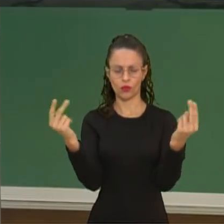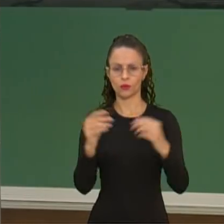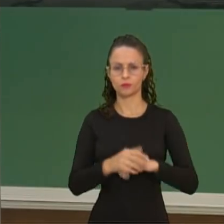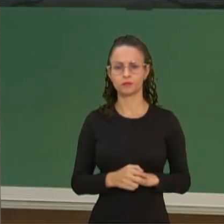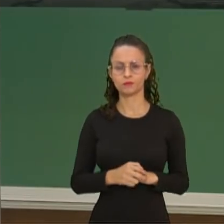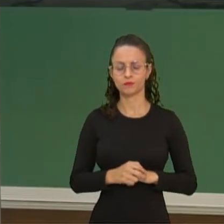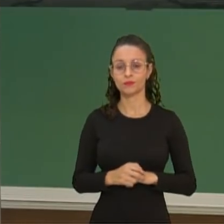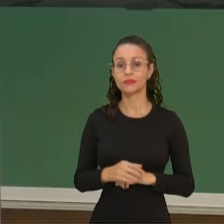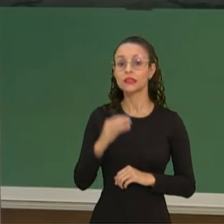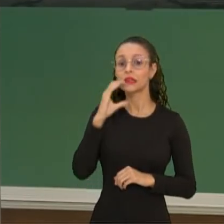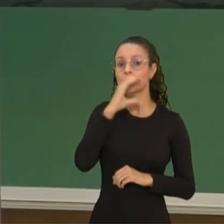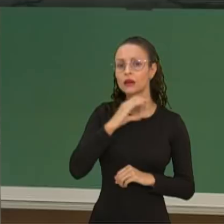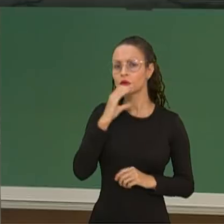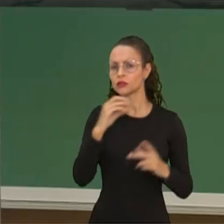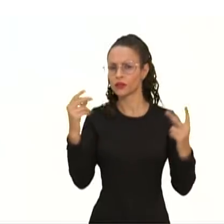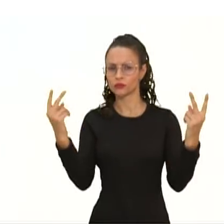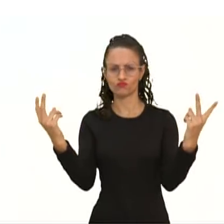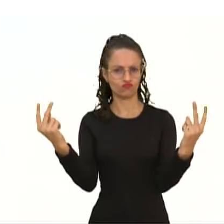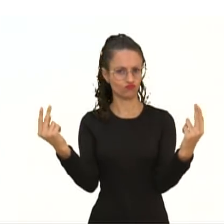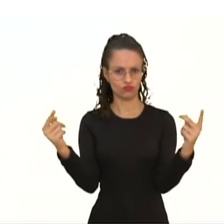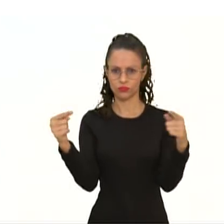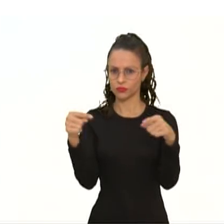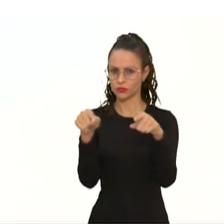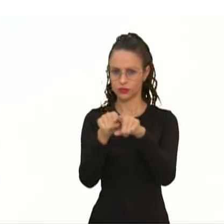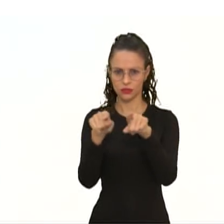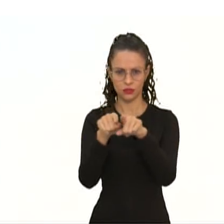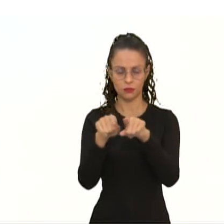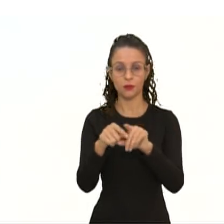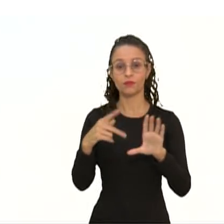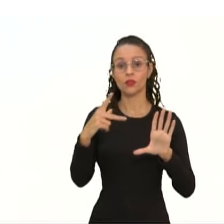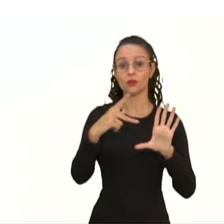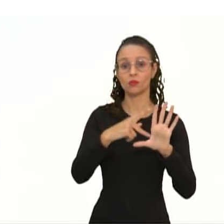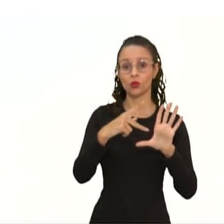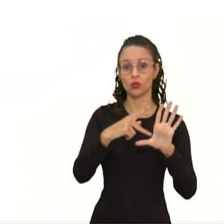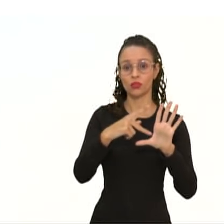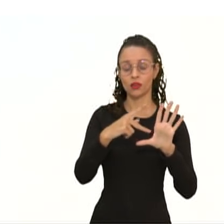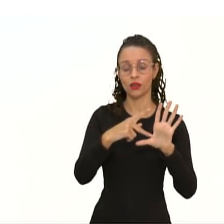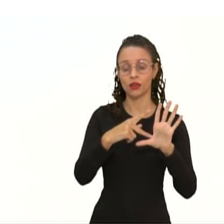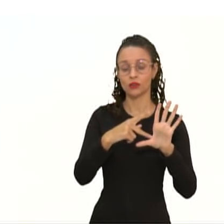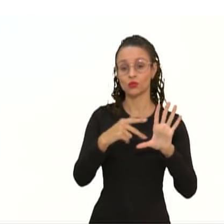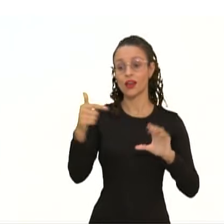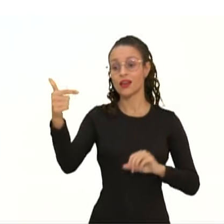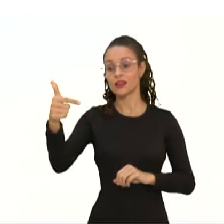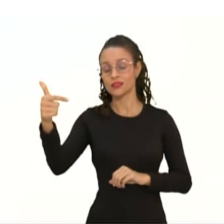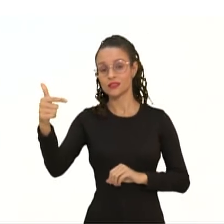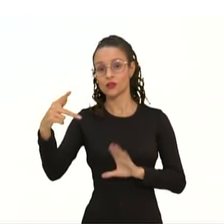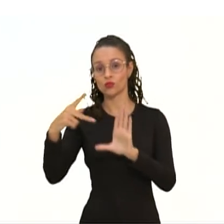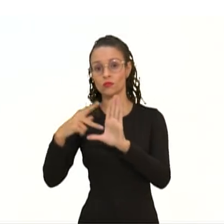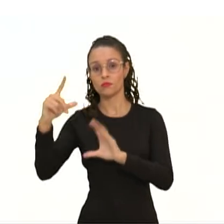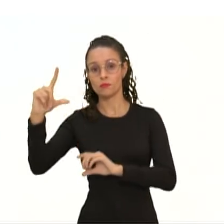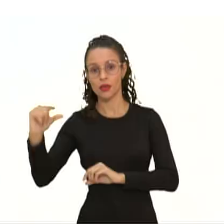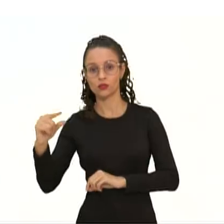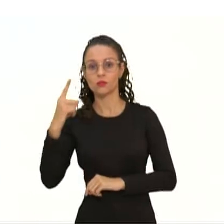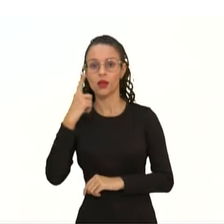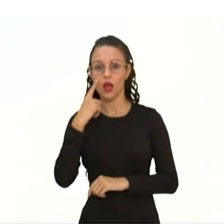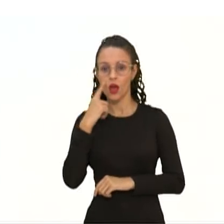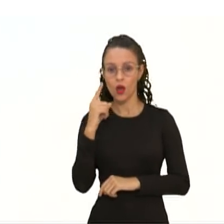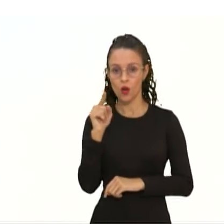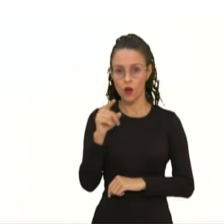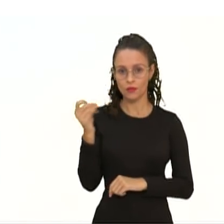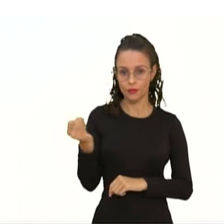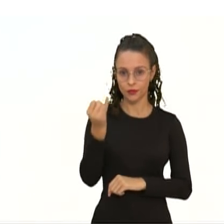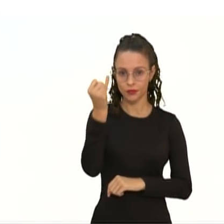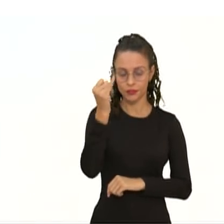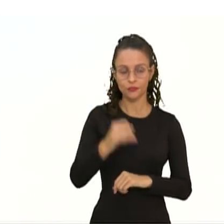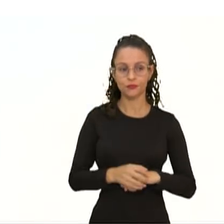termos de carboidrato, também. Proteínas, o segundo tem um pouquinho menos proteína, mas olha só o que é